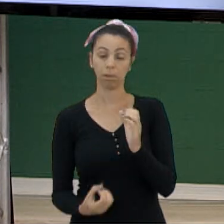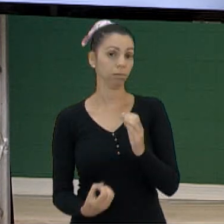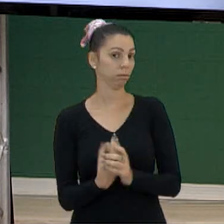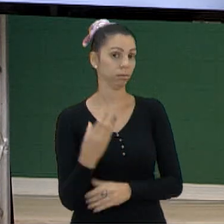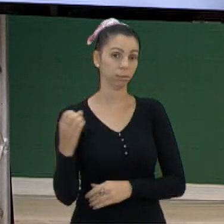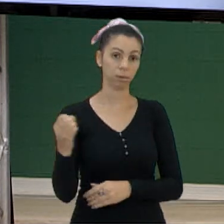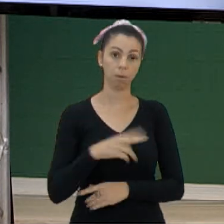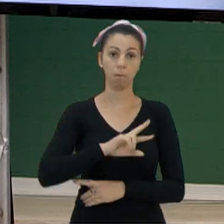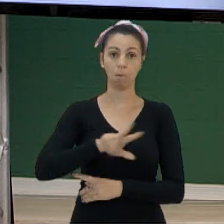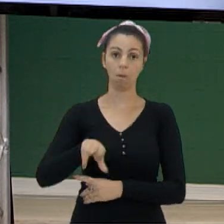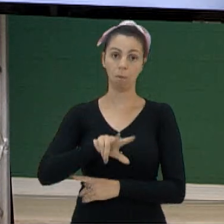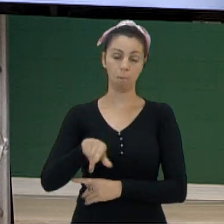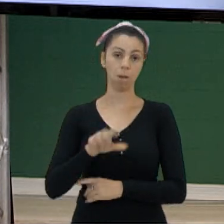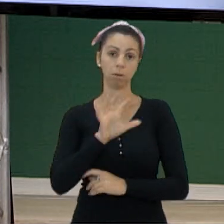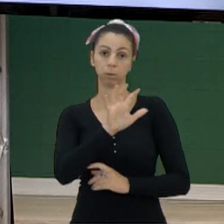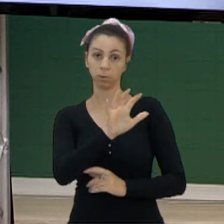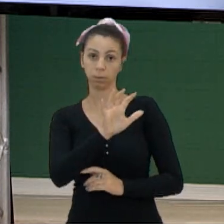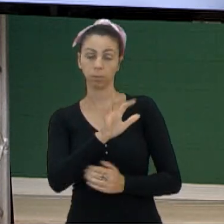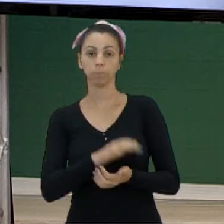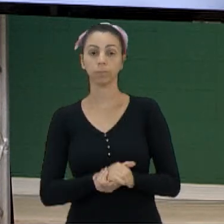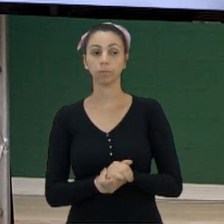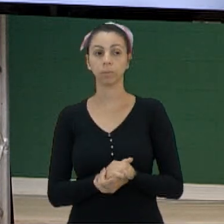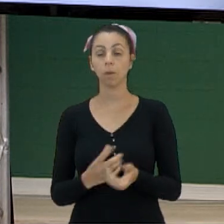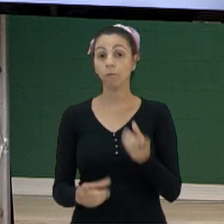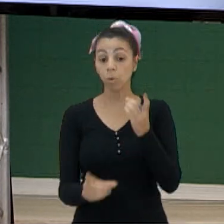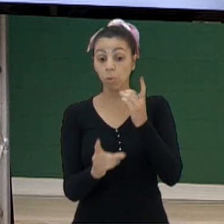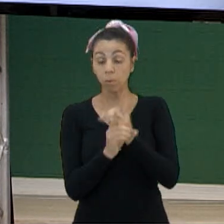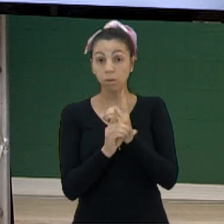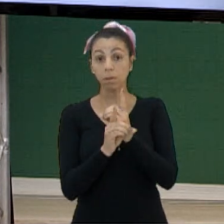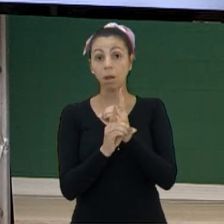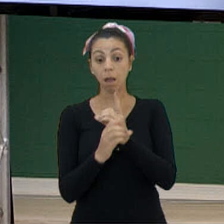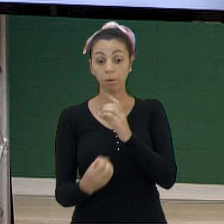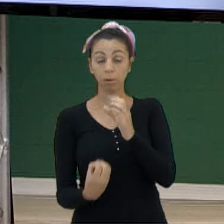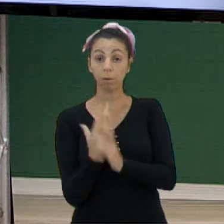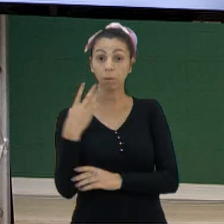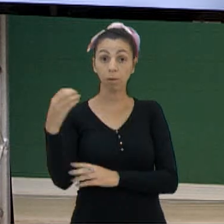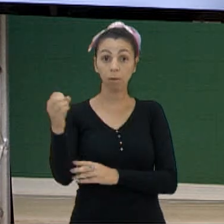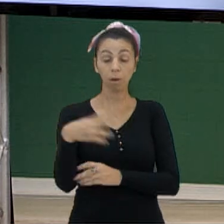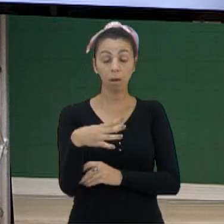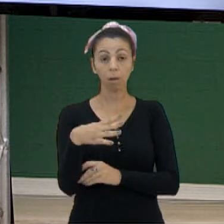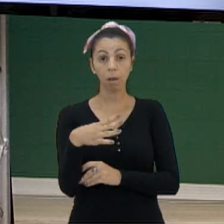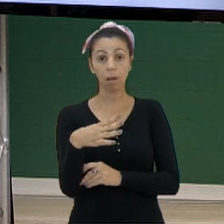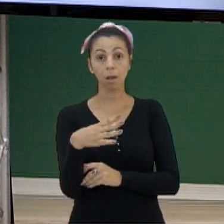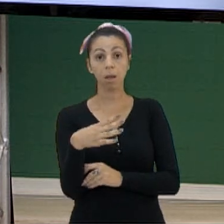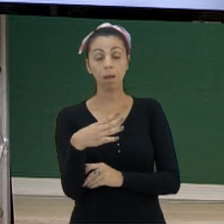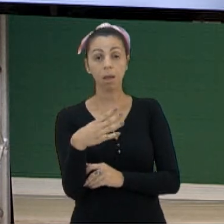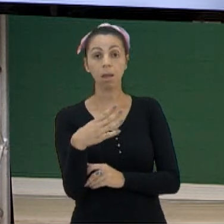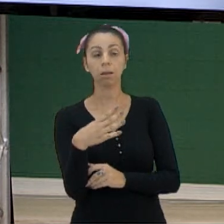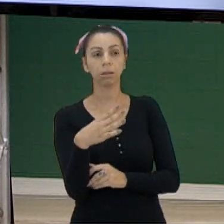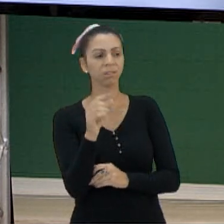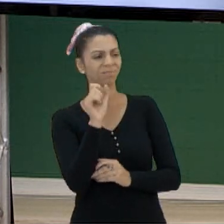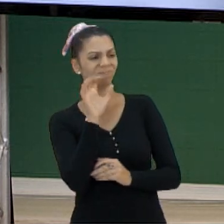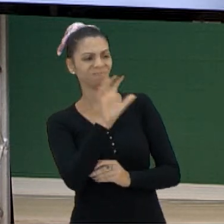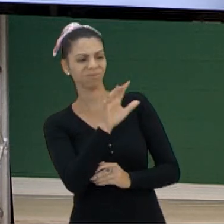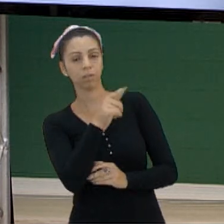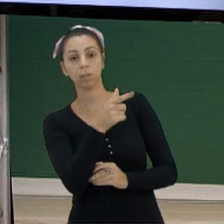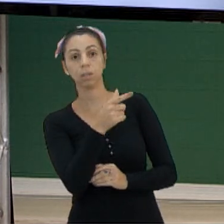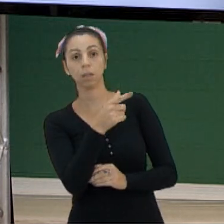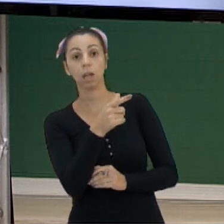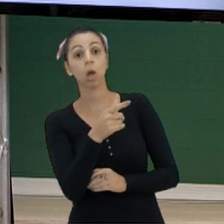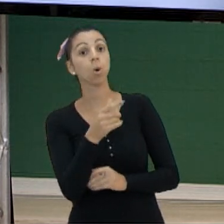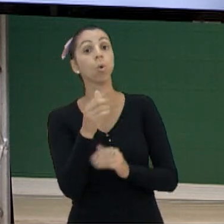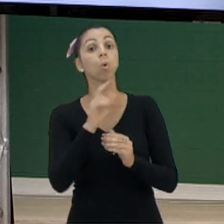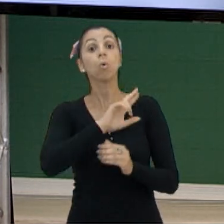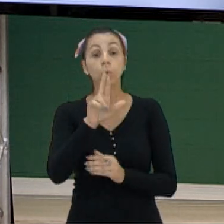isso. Se você me encontrar uma obra do Renascimento que fizesse isso, né, eu vou chamá-la de Barroco. Tá?